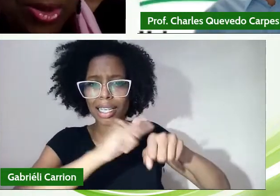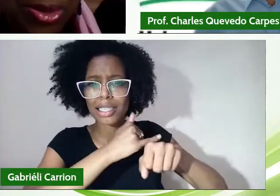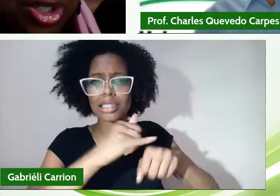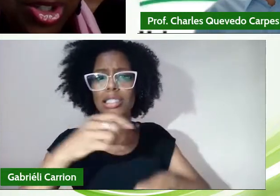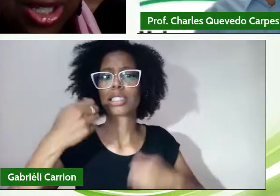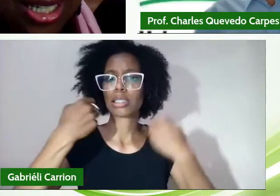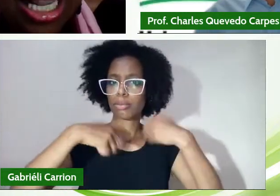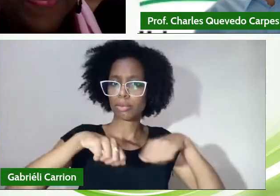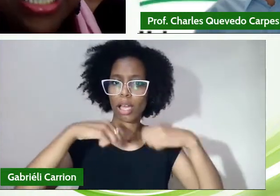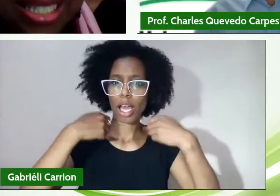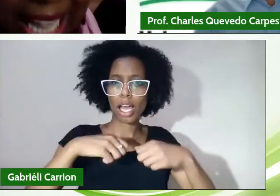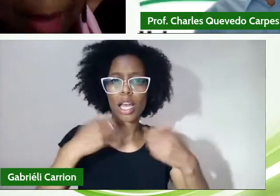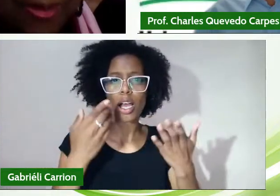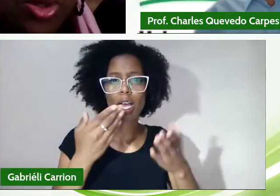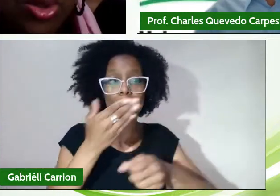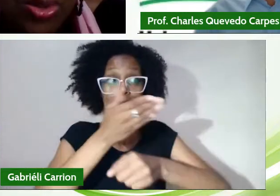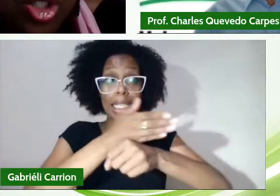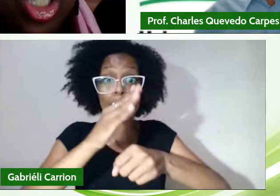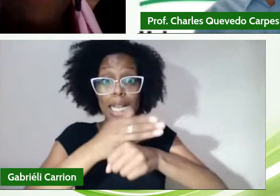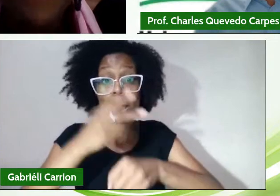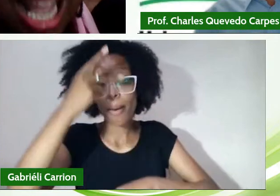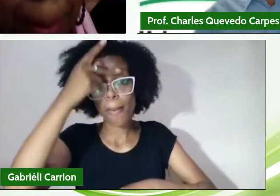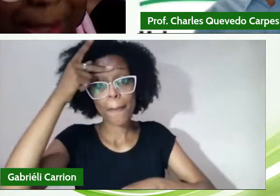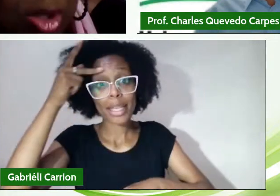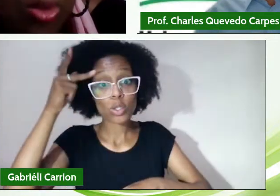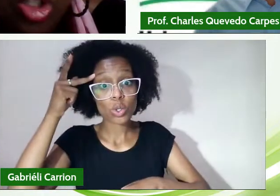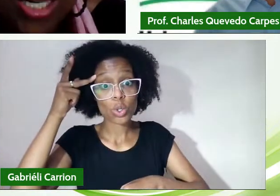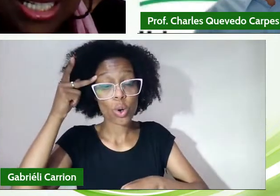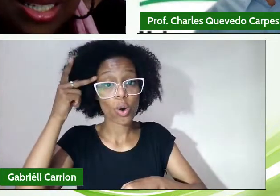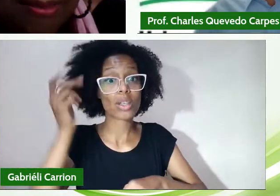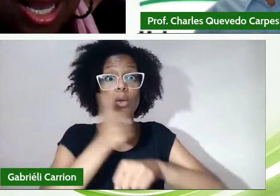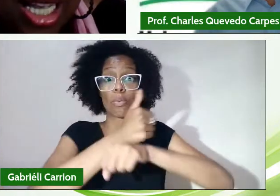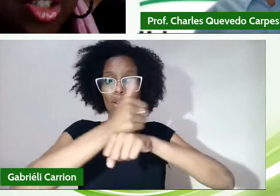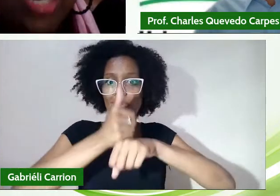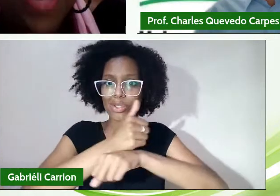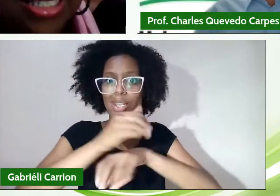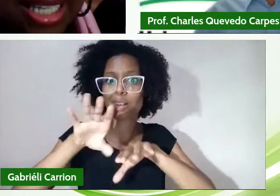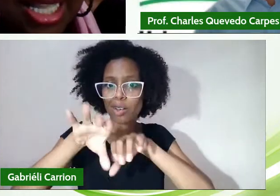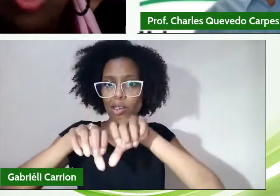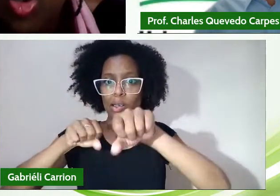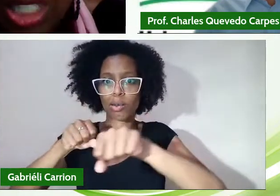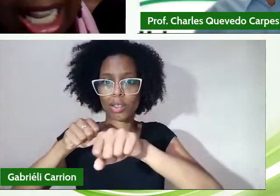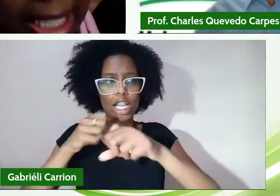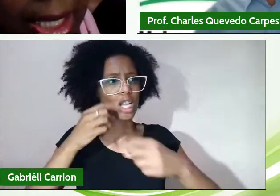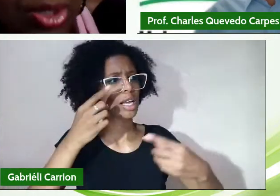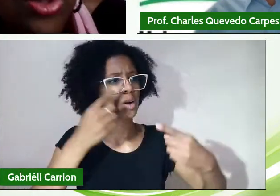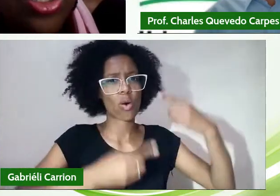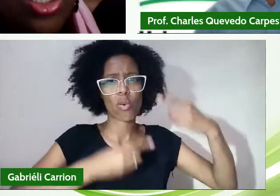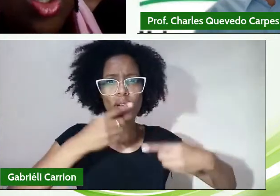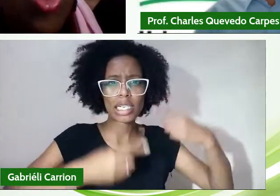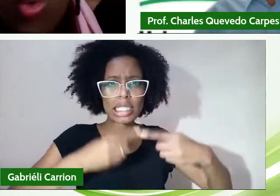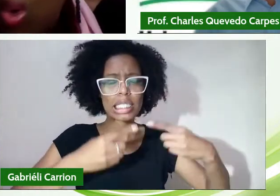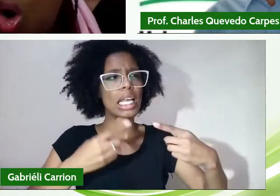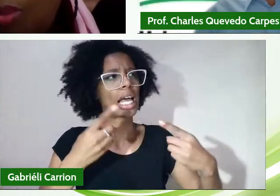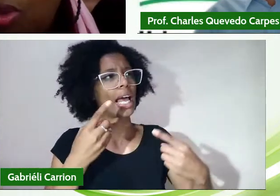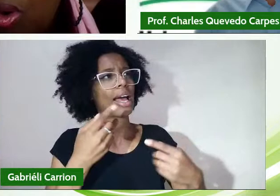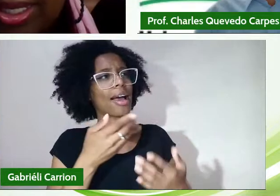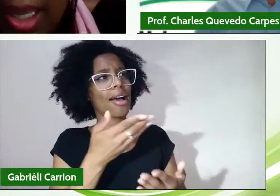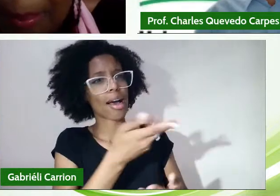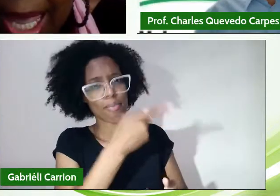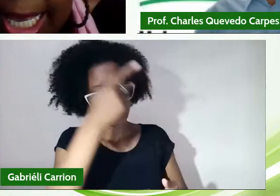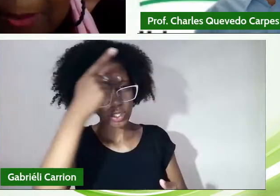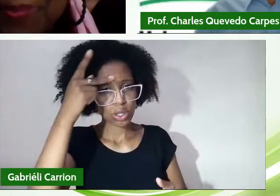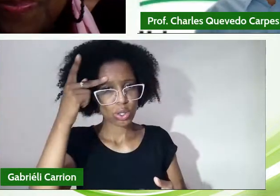formar pessoas, capacitar pessoas, chamar pessoas para esse debate, debater e colocar isso